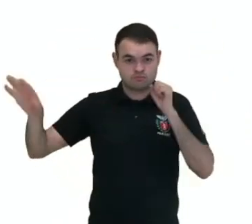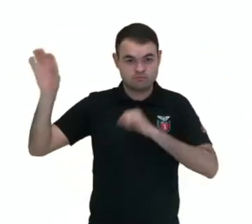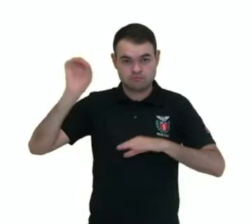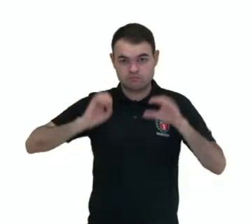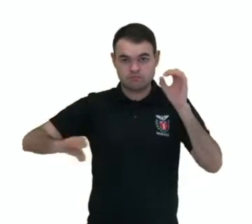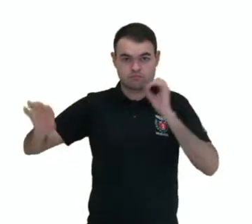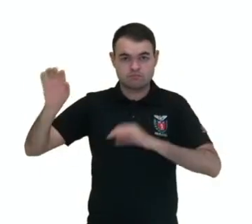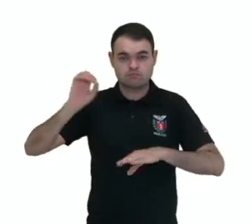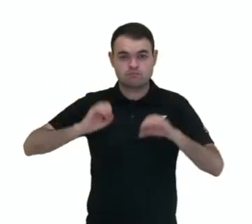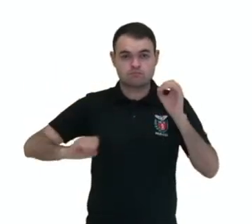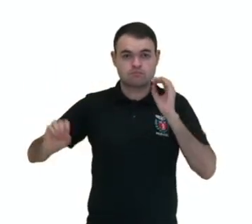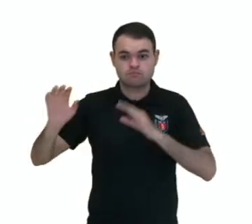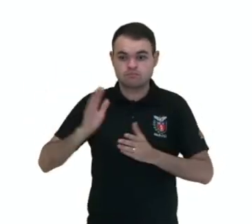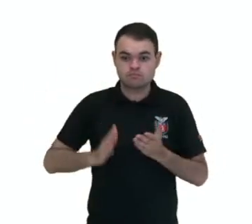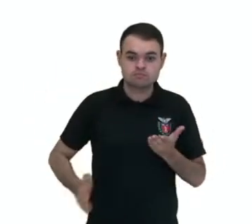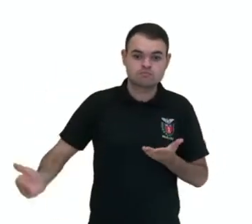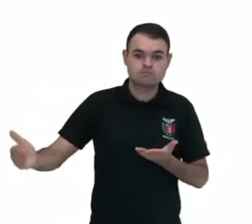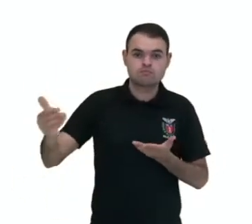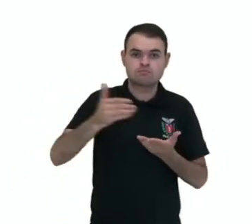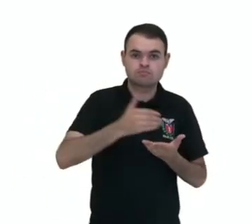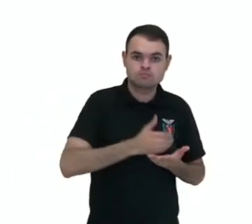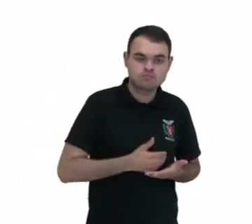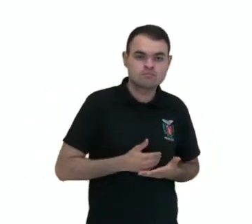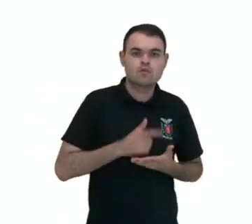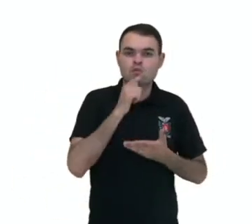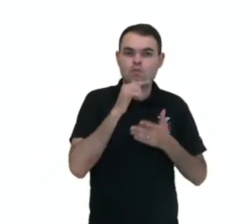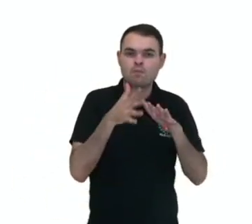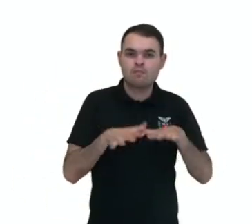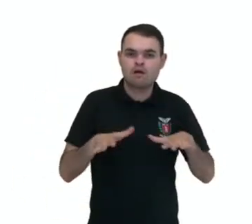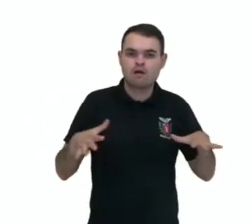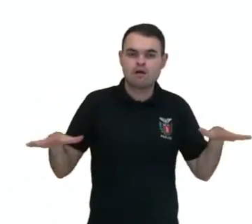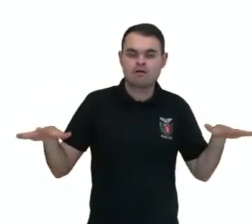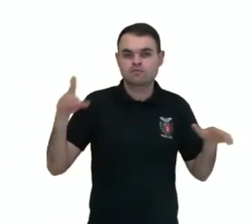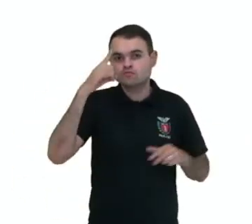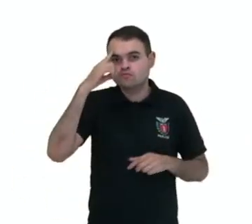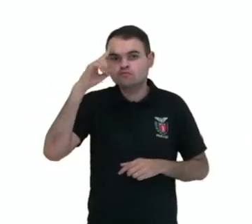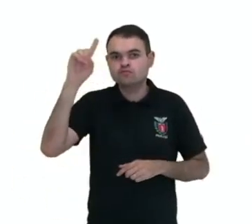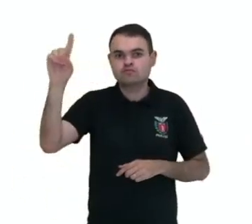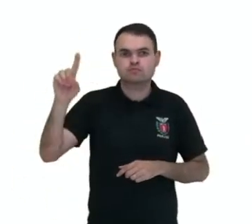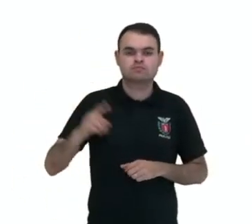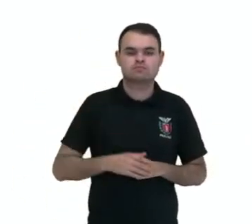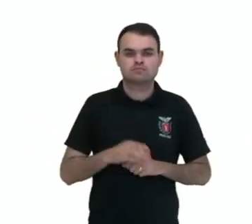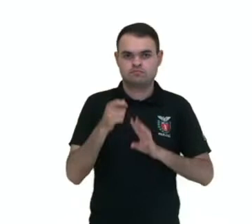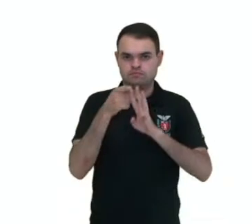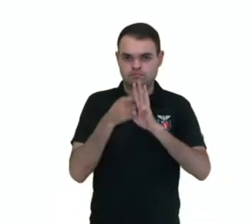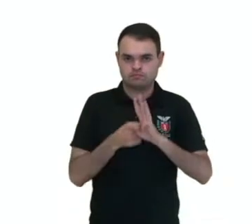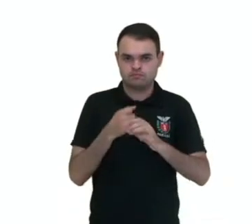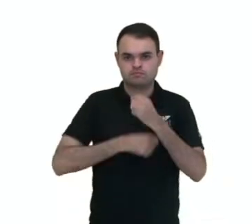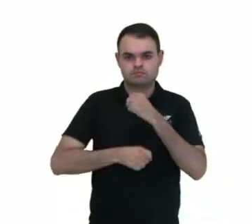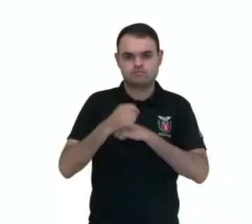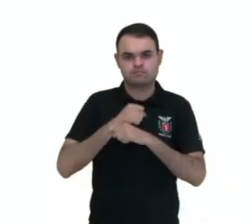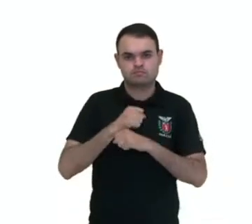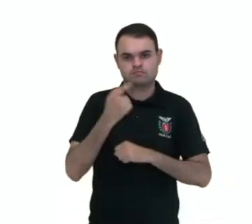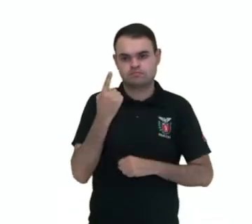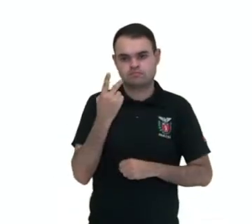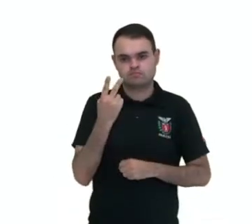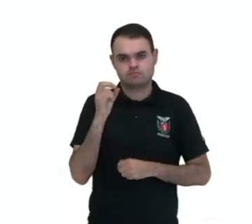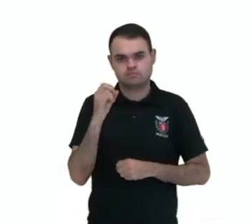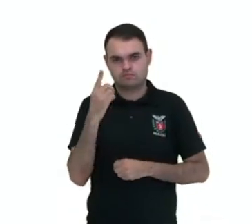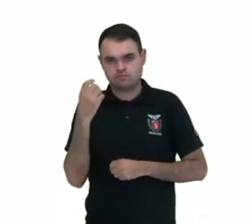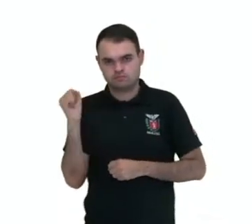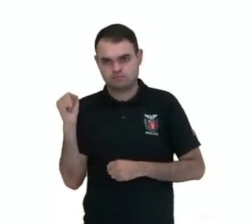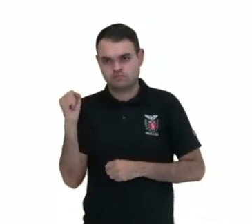resgatados em um único dia no mar Mediterrâneo. Nos 3 primeiros meses de 2018, 1 de